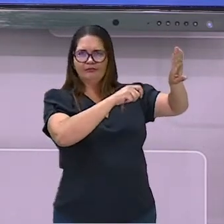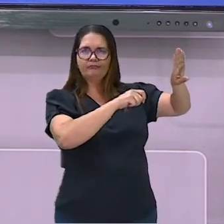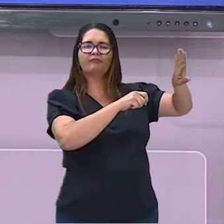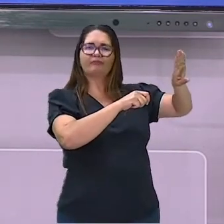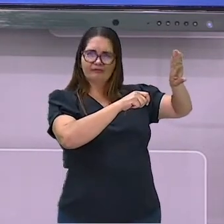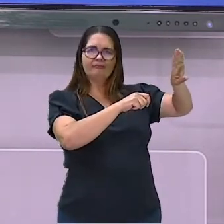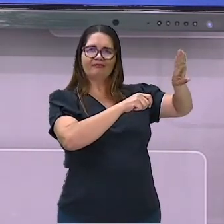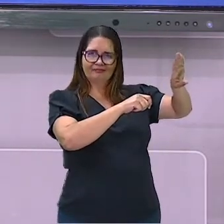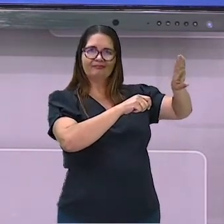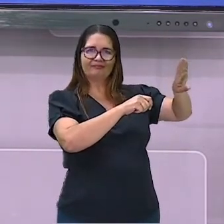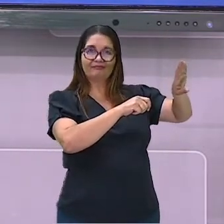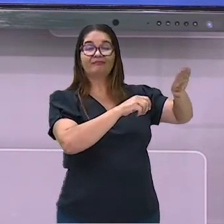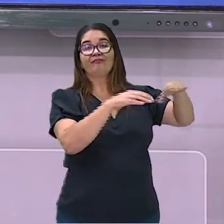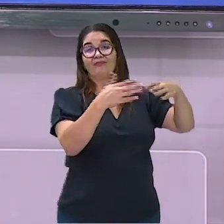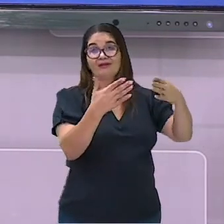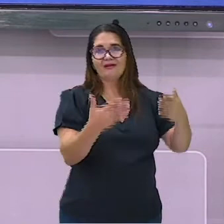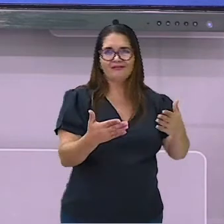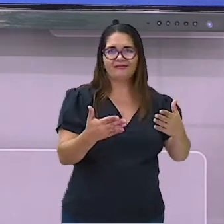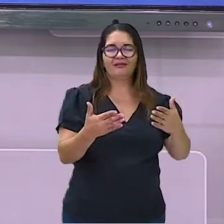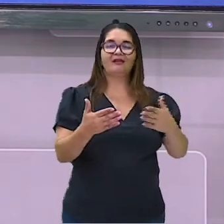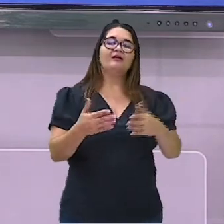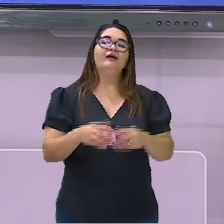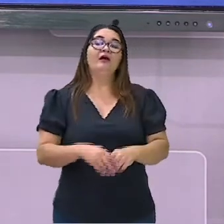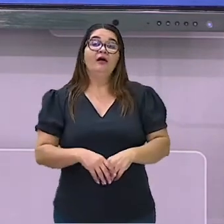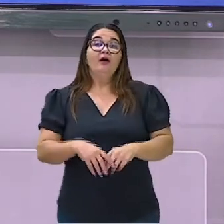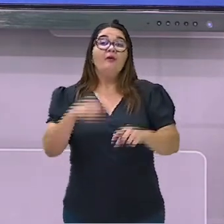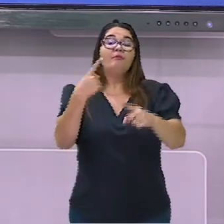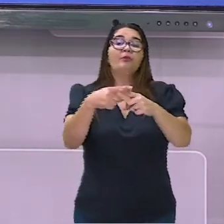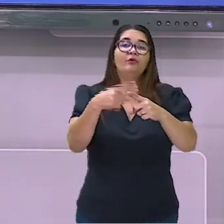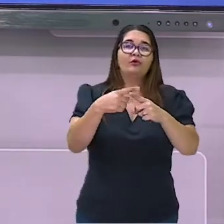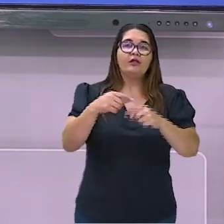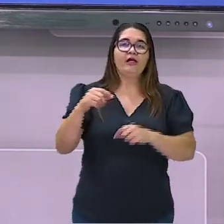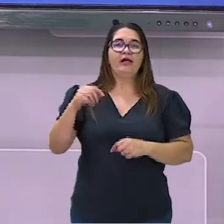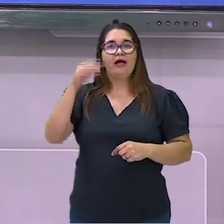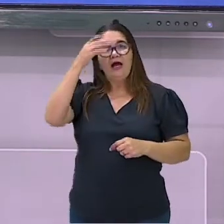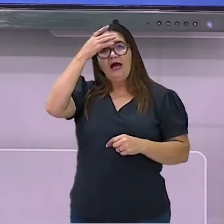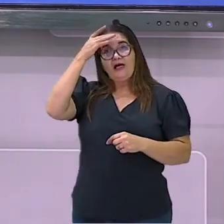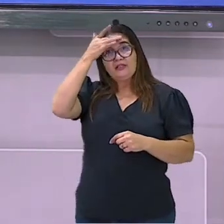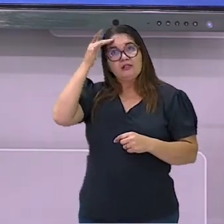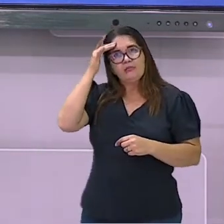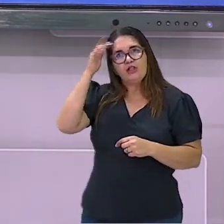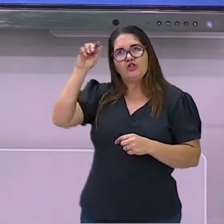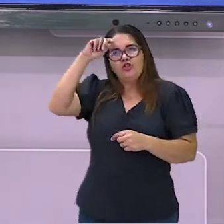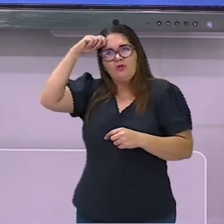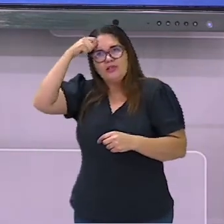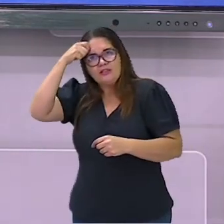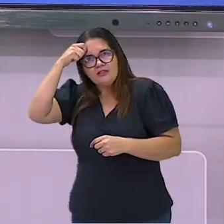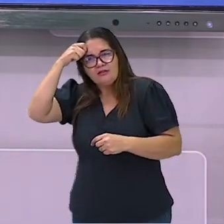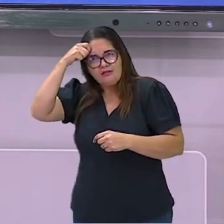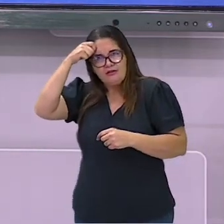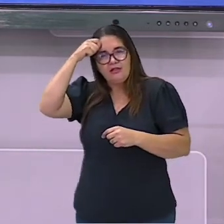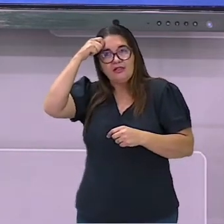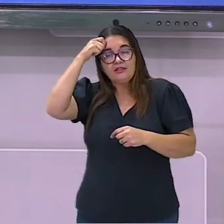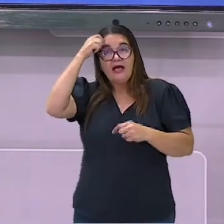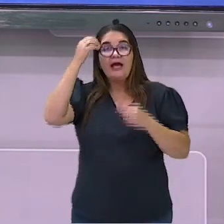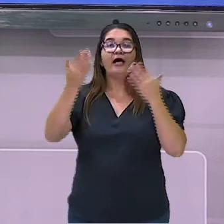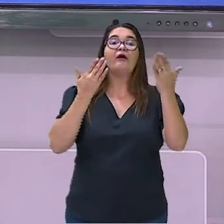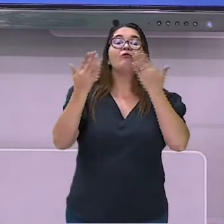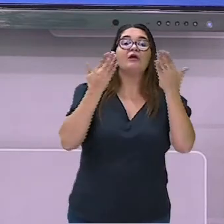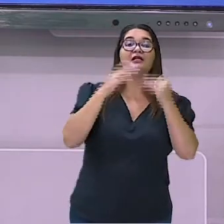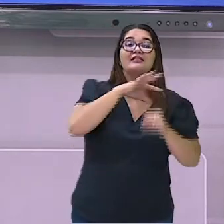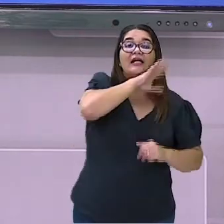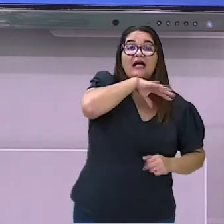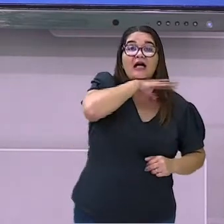o chicote, na linguagem popular. Os principais instrumentos de tortura eram os